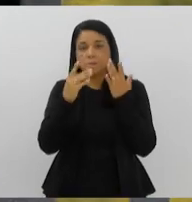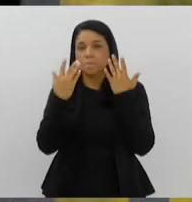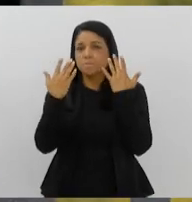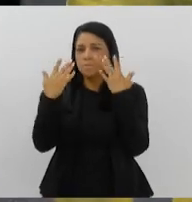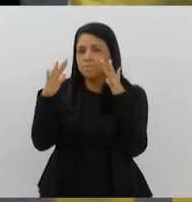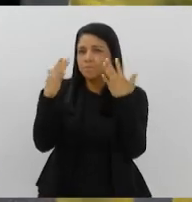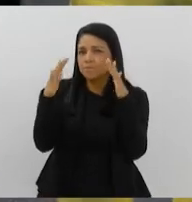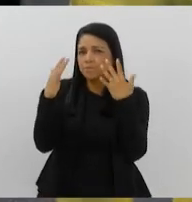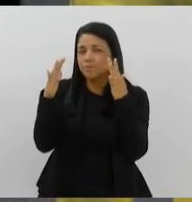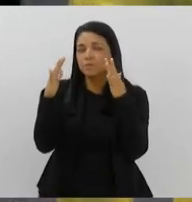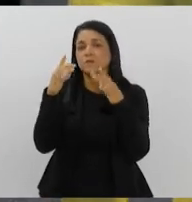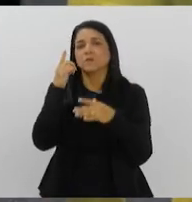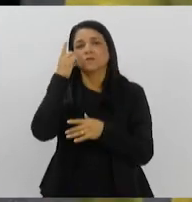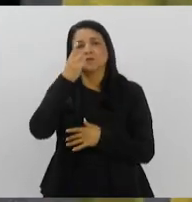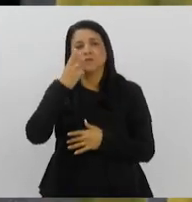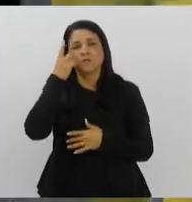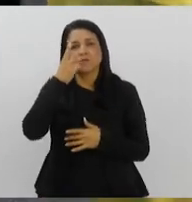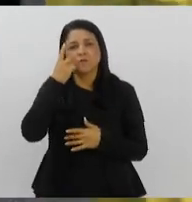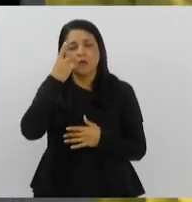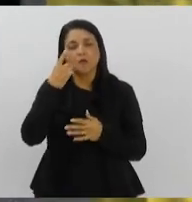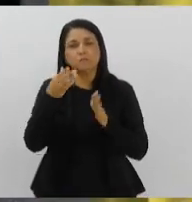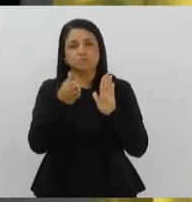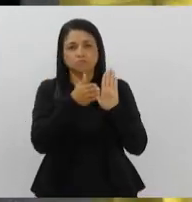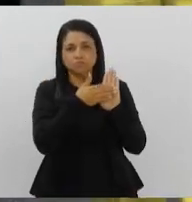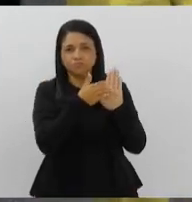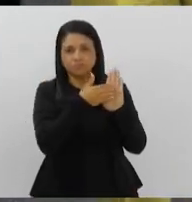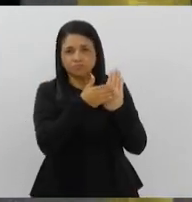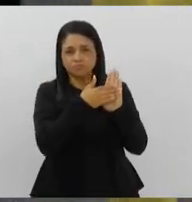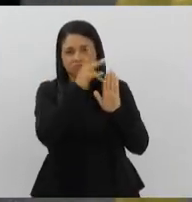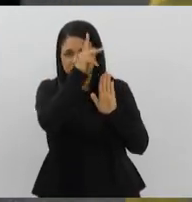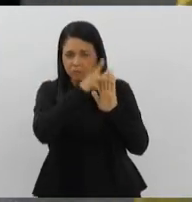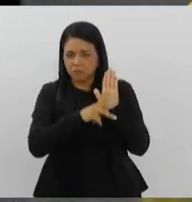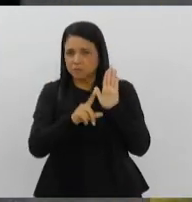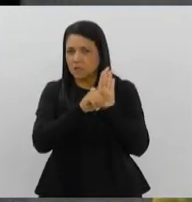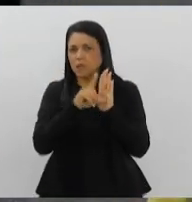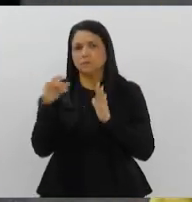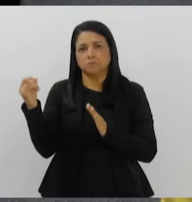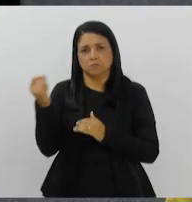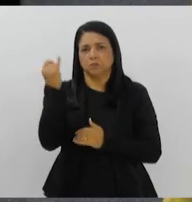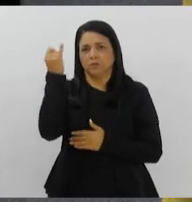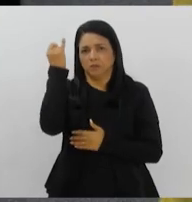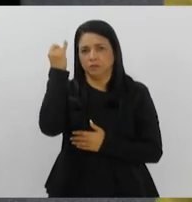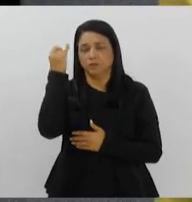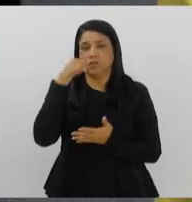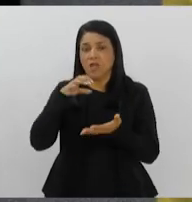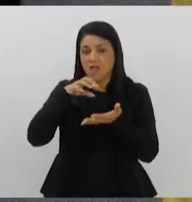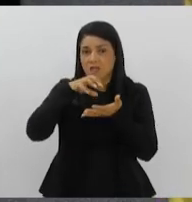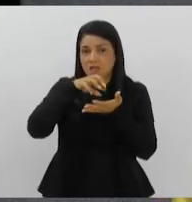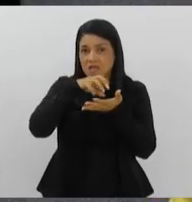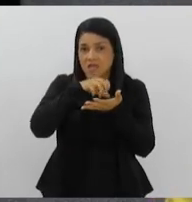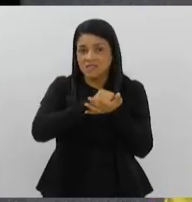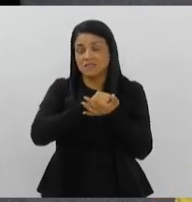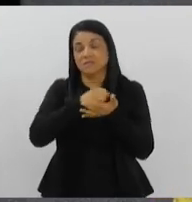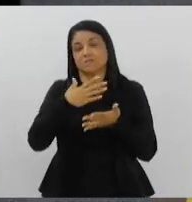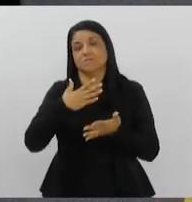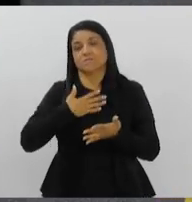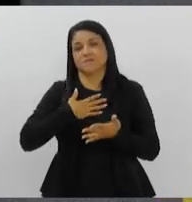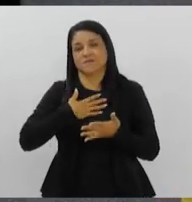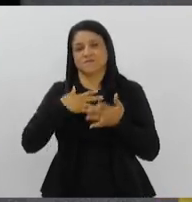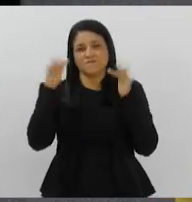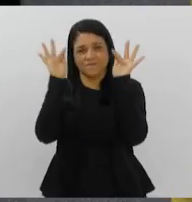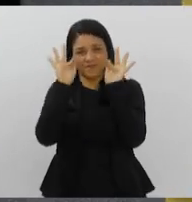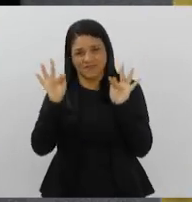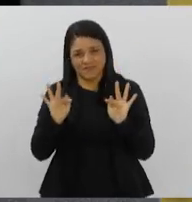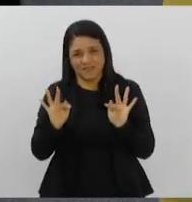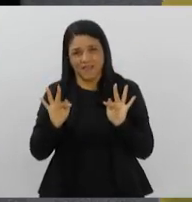Parabenização dos deputados que propuseram essa proposta tão importante. Deixo registrado aqui a minha felicidade em